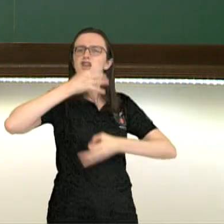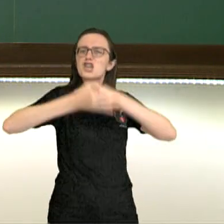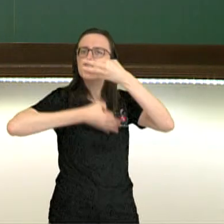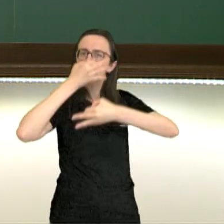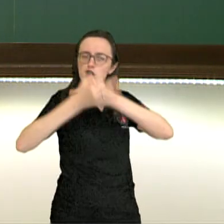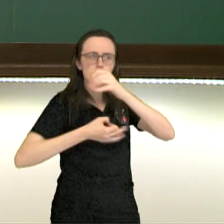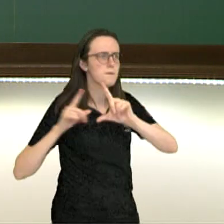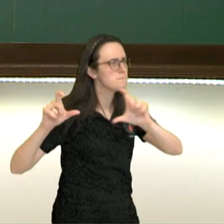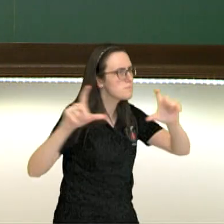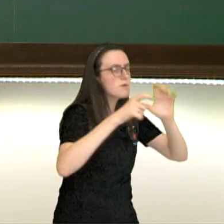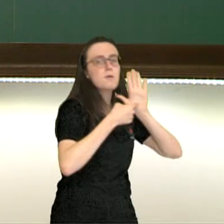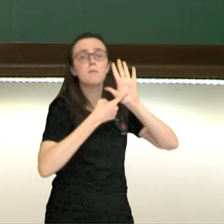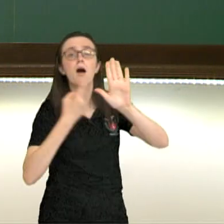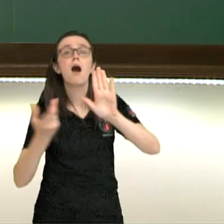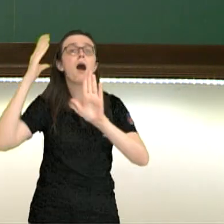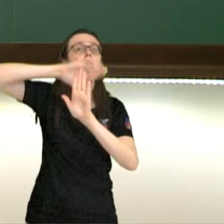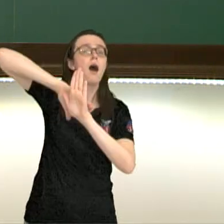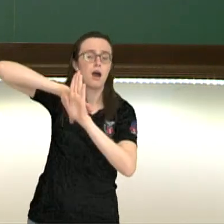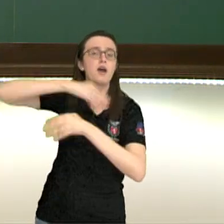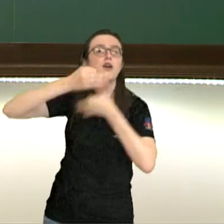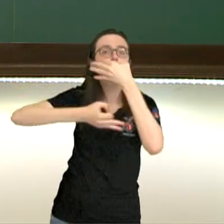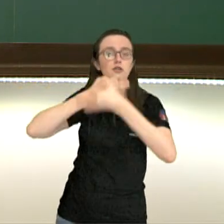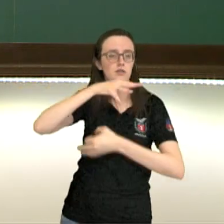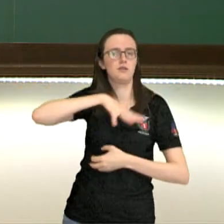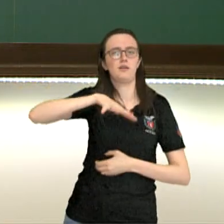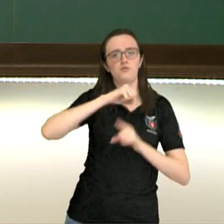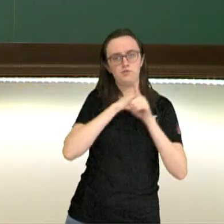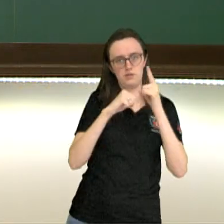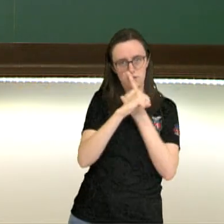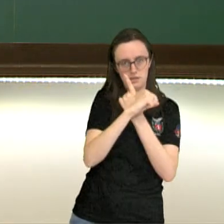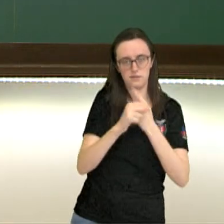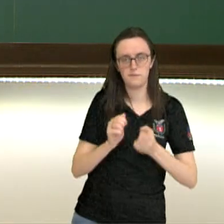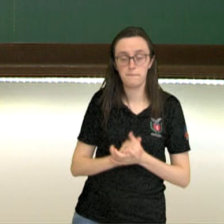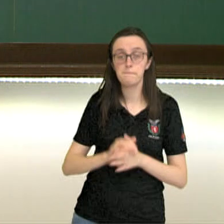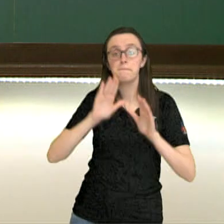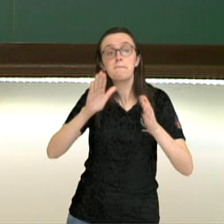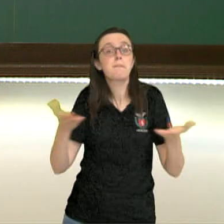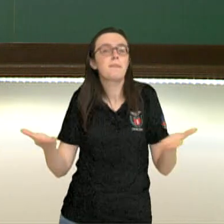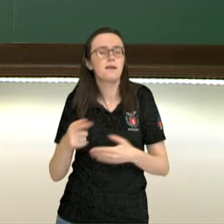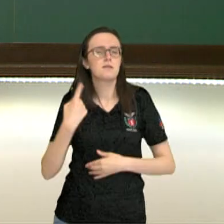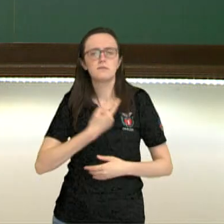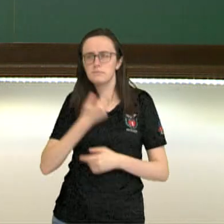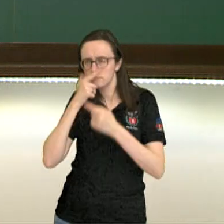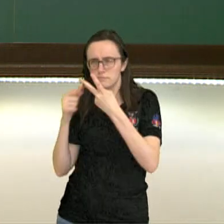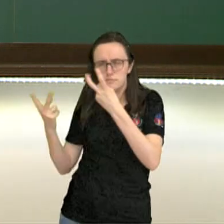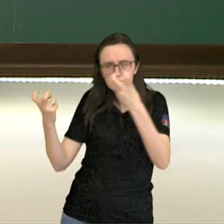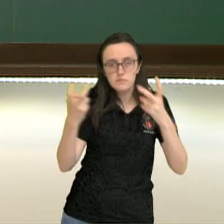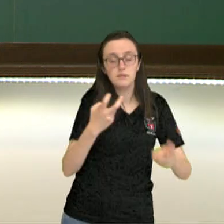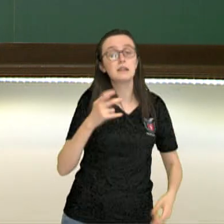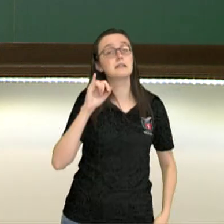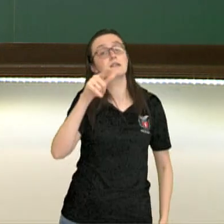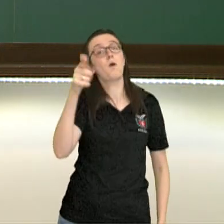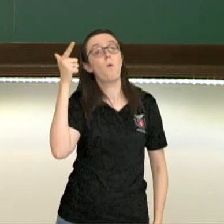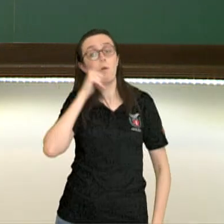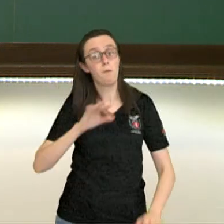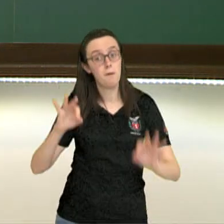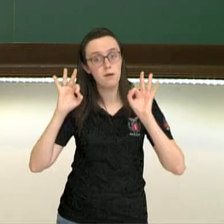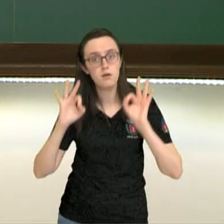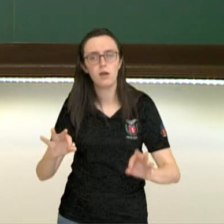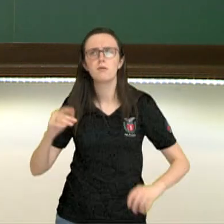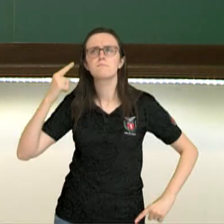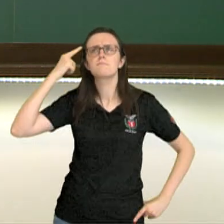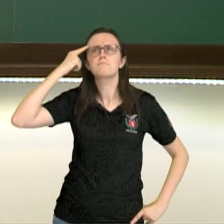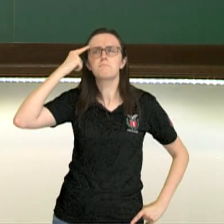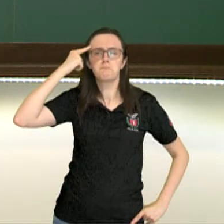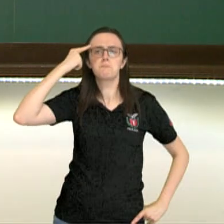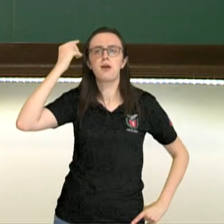olhar sobre as pessoas na nossa sociedade. Agora, para observar um pouquinho se você conseguiu